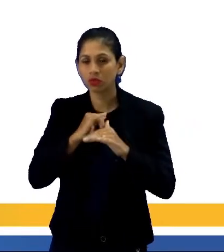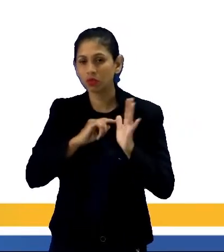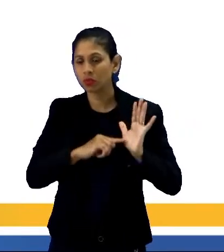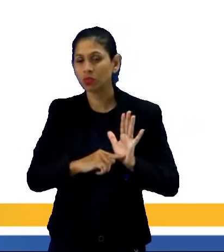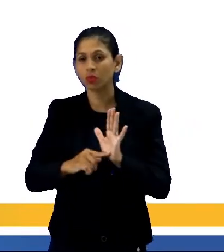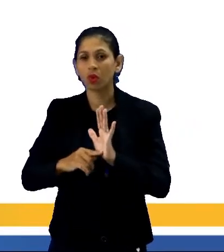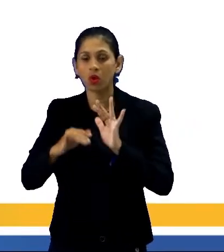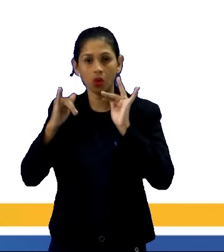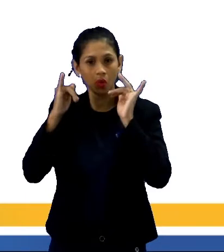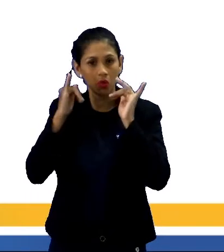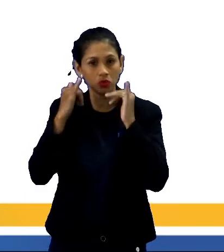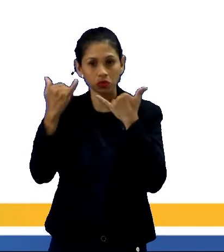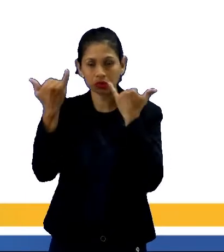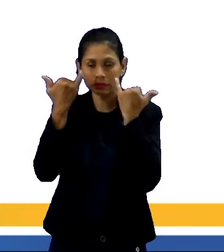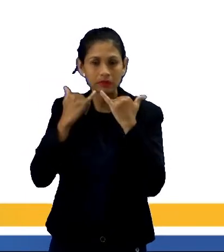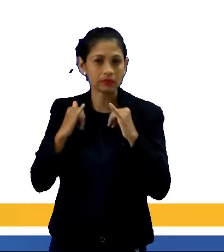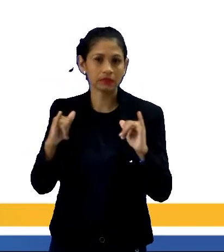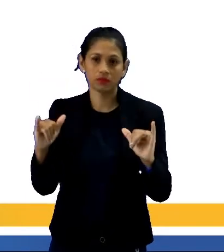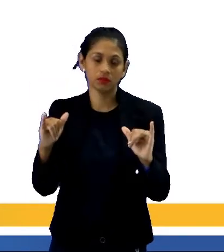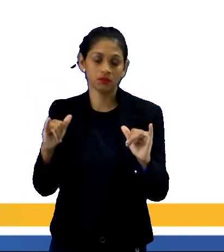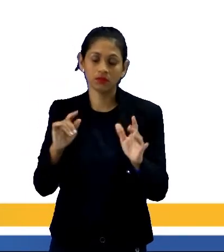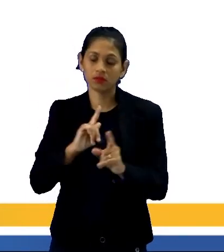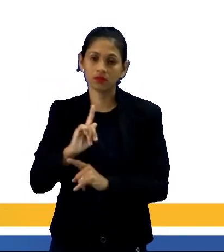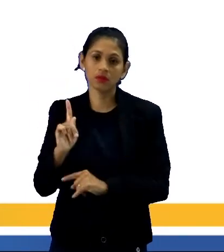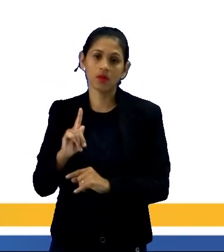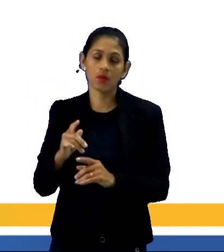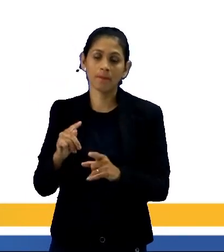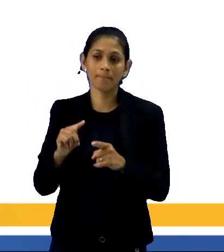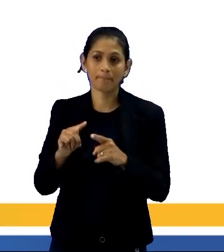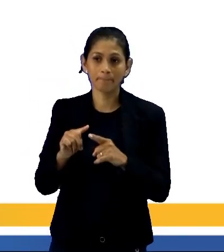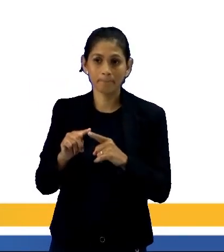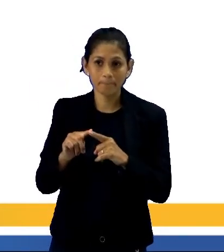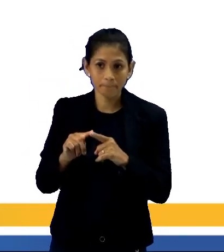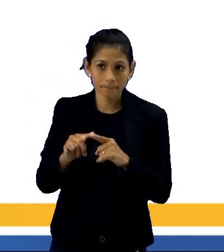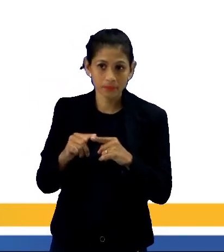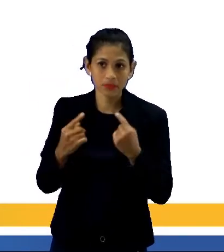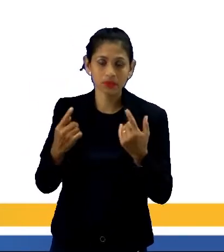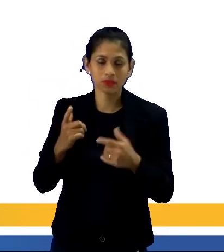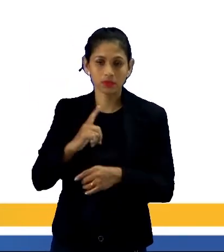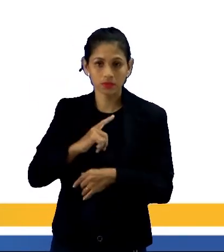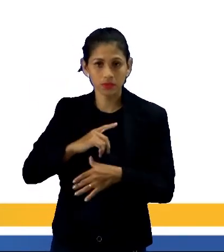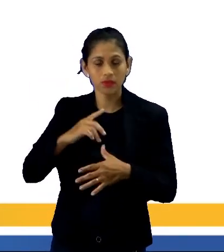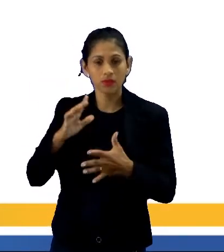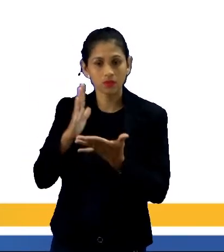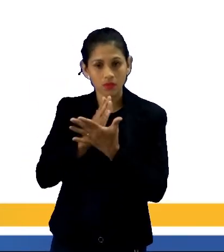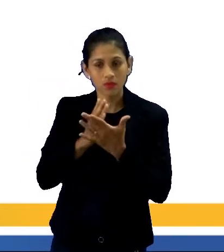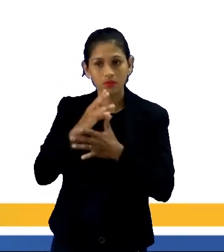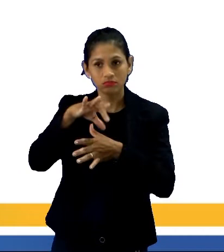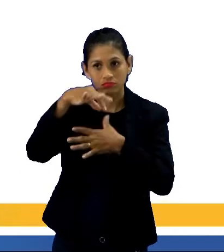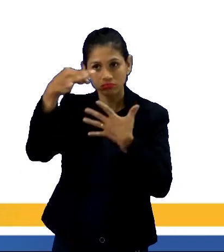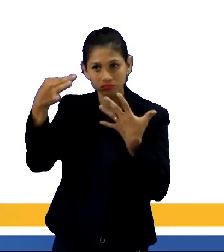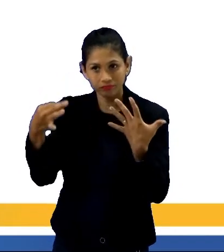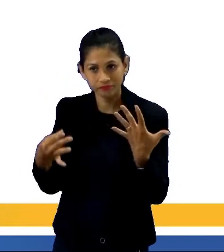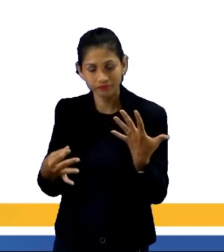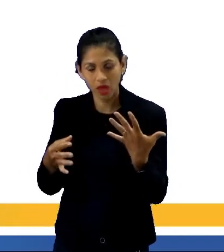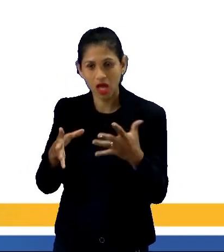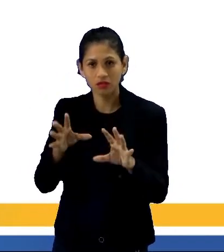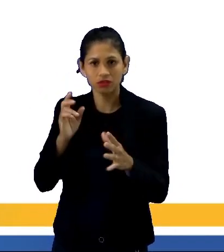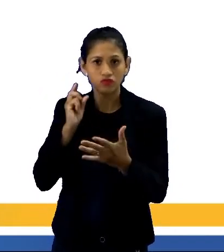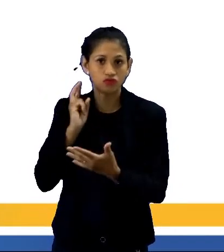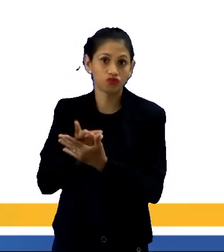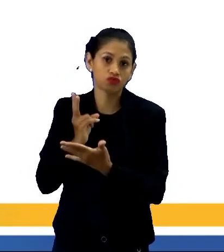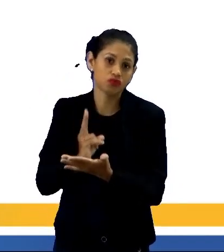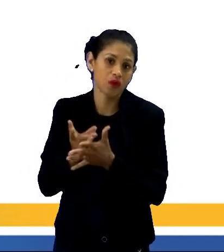estão aí, na organização como está aí aparecendo para vocês, tá bom? Não vem sempre assim. Os